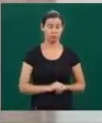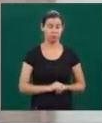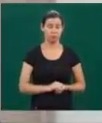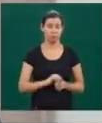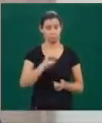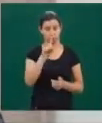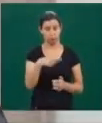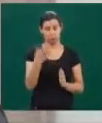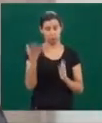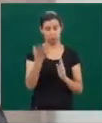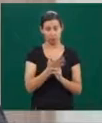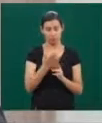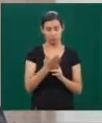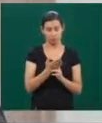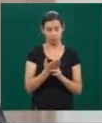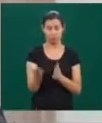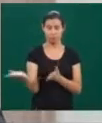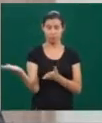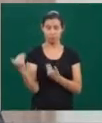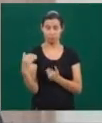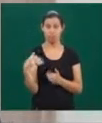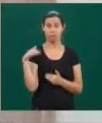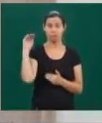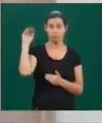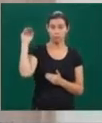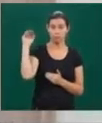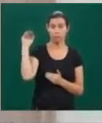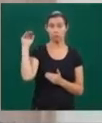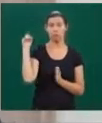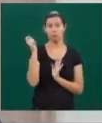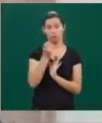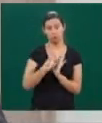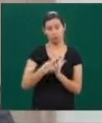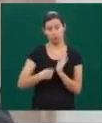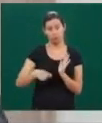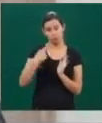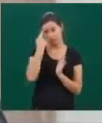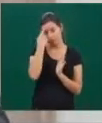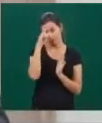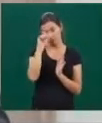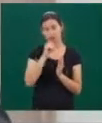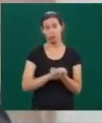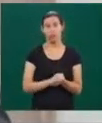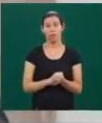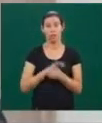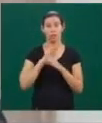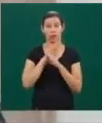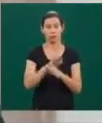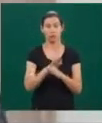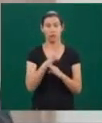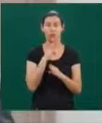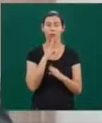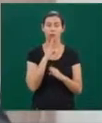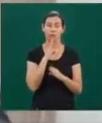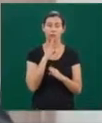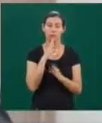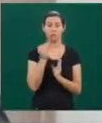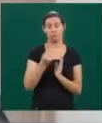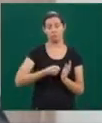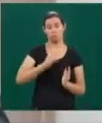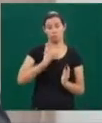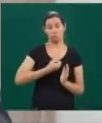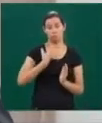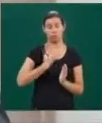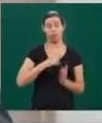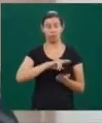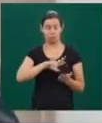E depois do intervalo, jovens e adultos investem na escrita criativa, aprimoram conhecimento para produzir textos, poesias e muito